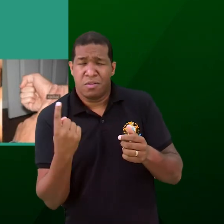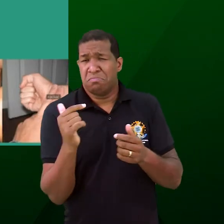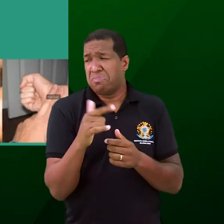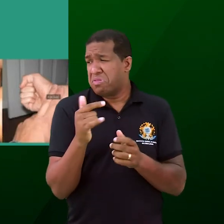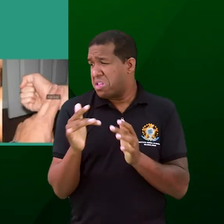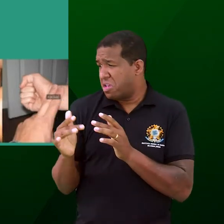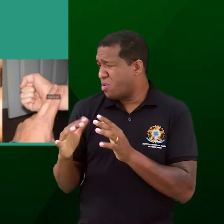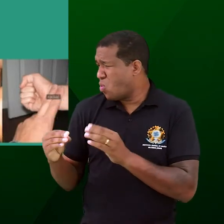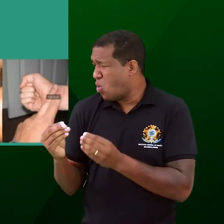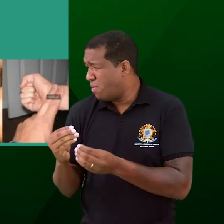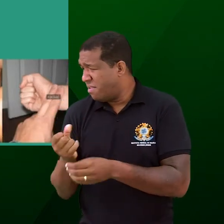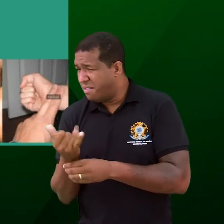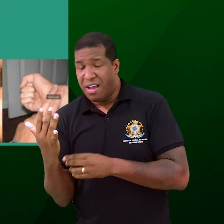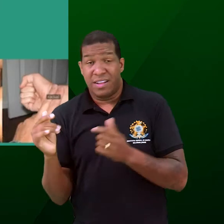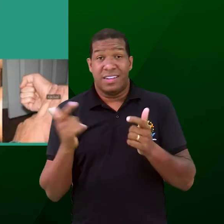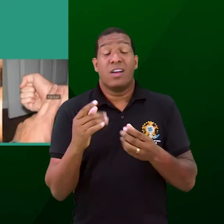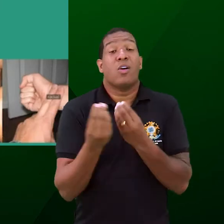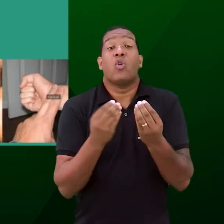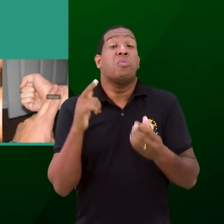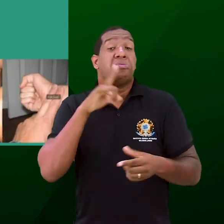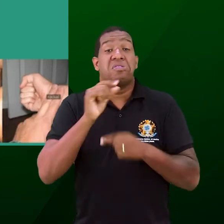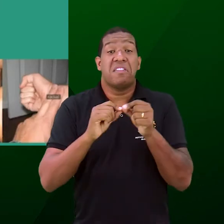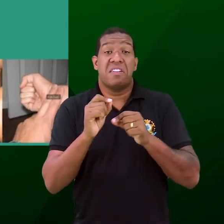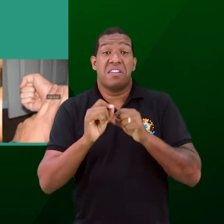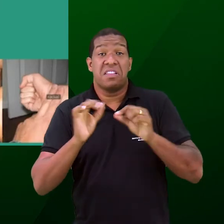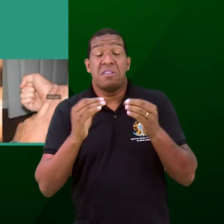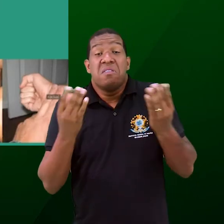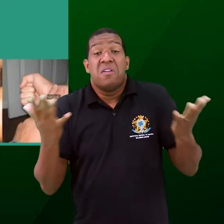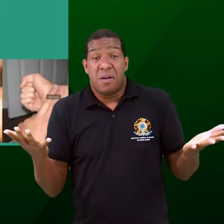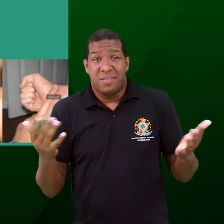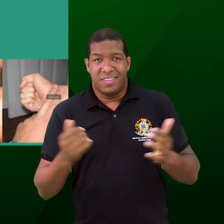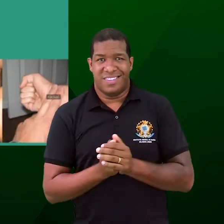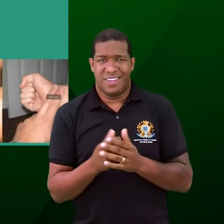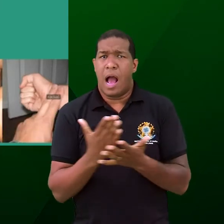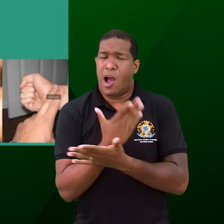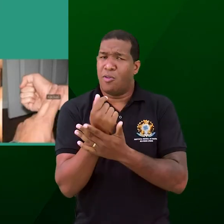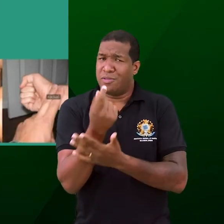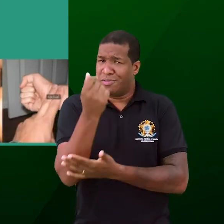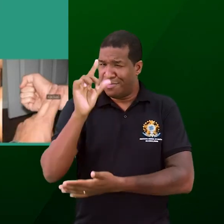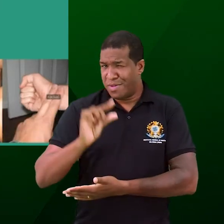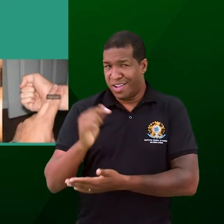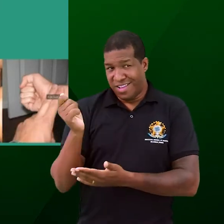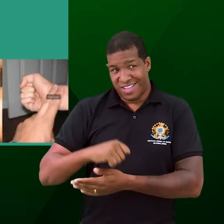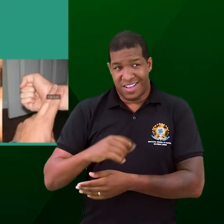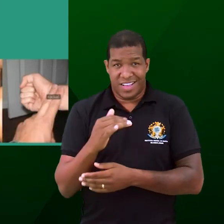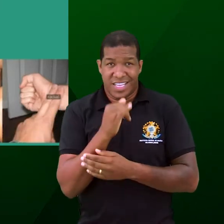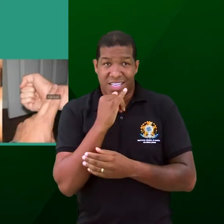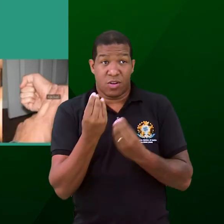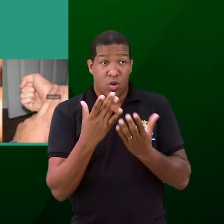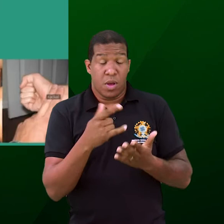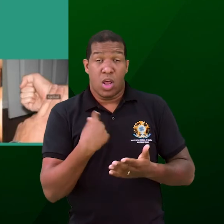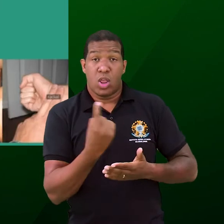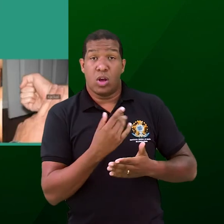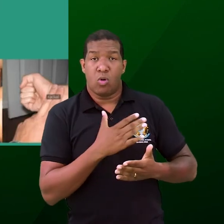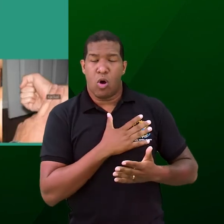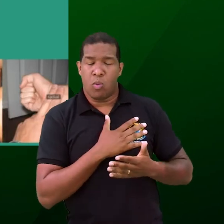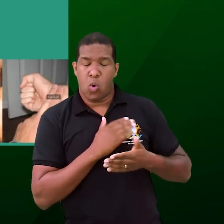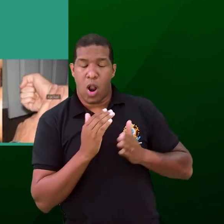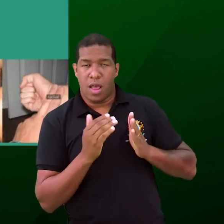o repouso é fundamental também, né, nisso para o músculo conseguir se reconstituir, descansar, né,